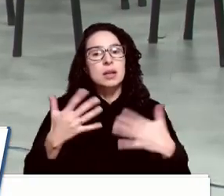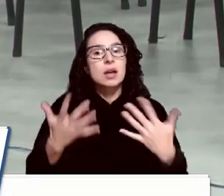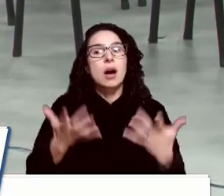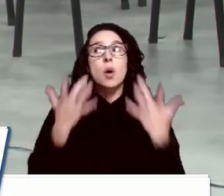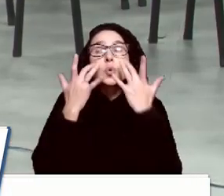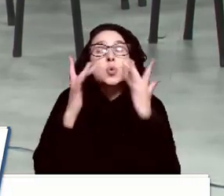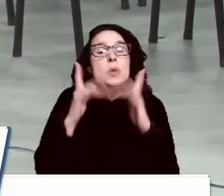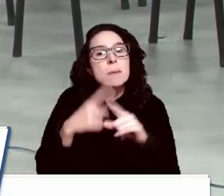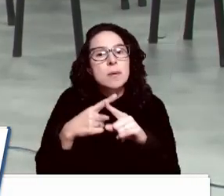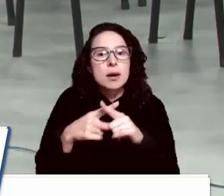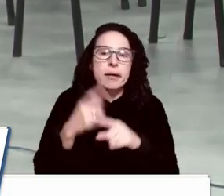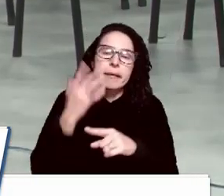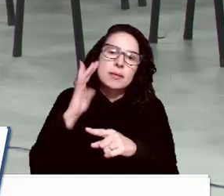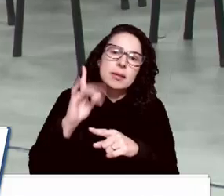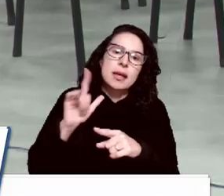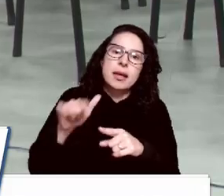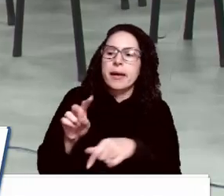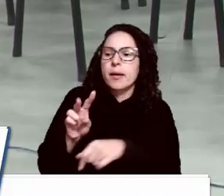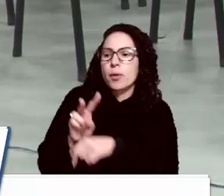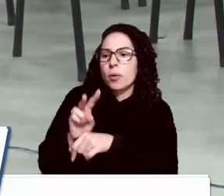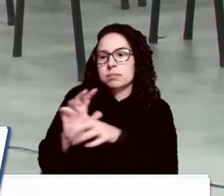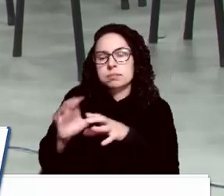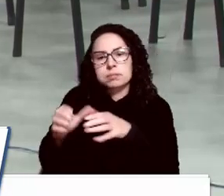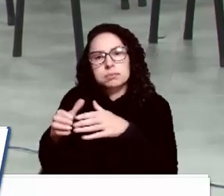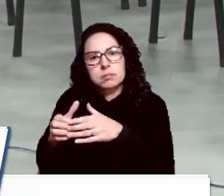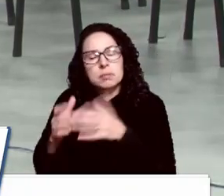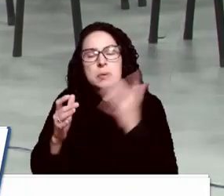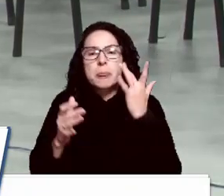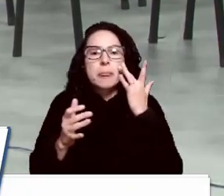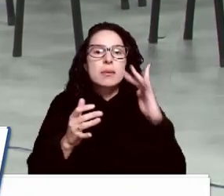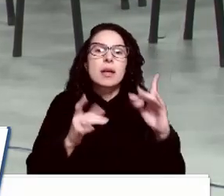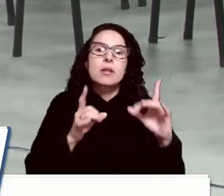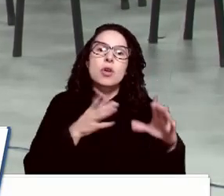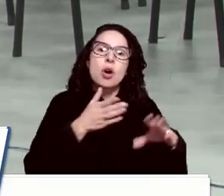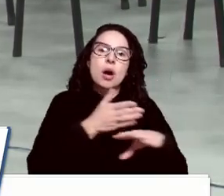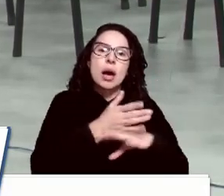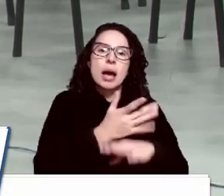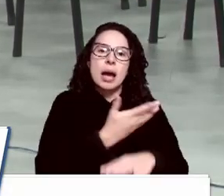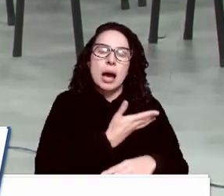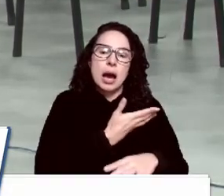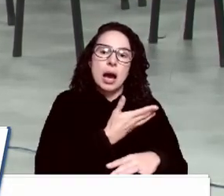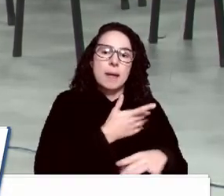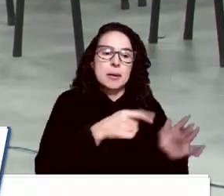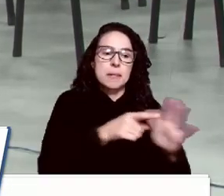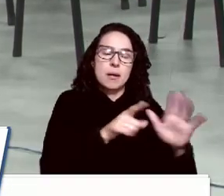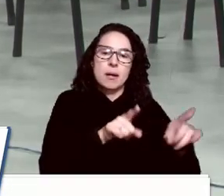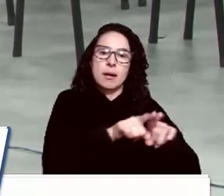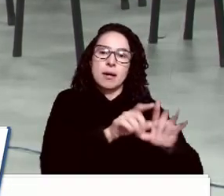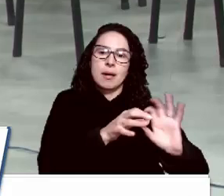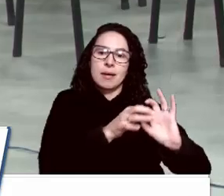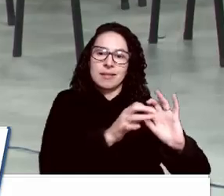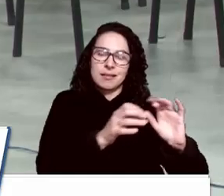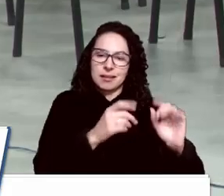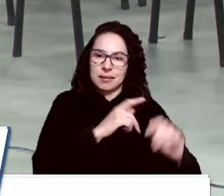Eu não sei se é um protecionismo muito grande. Eu não sei se só entra amigo do rei. Eu não sei o que está